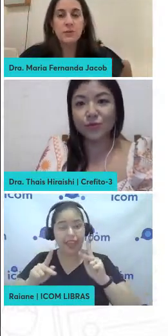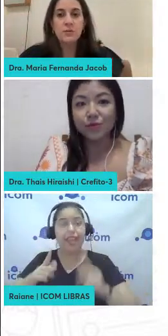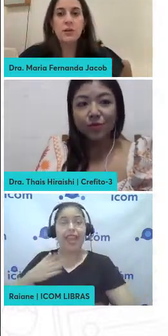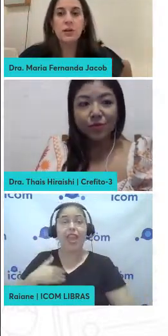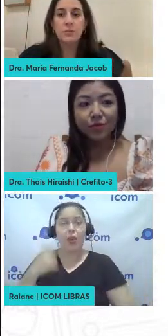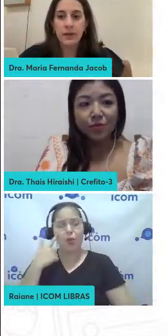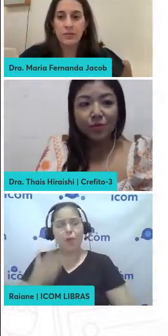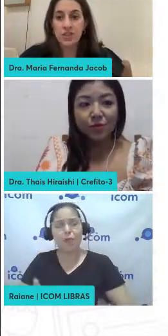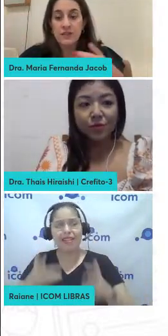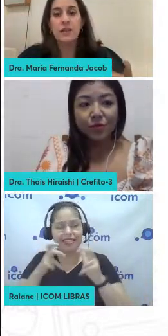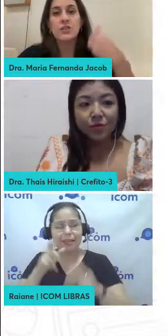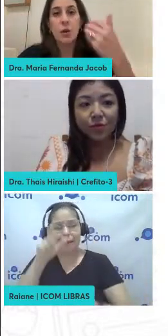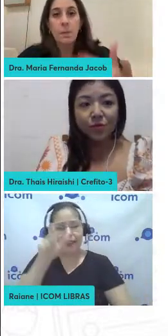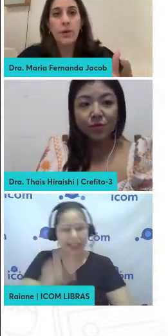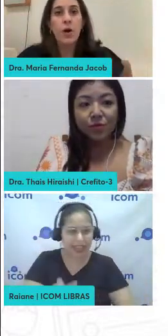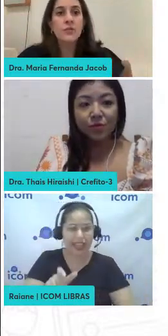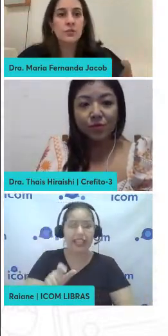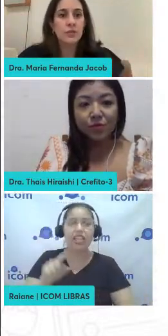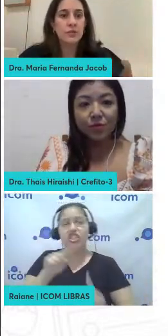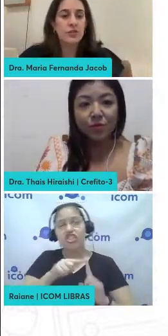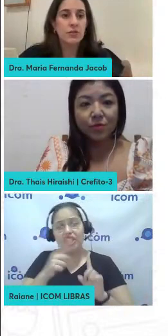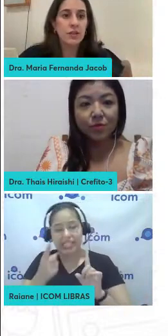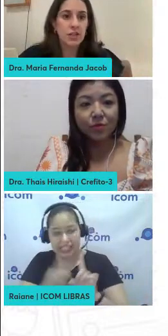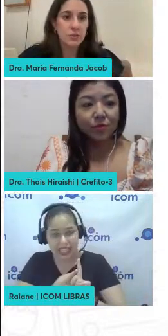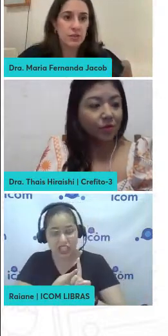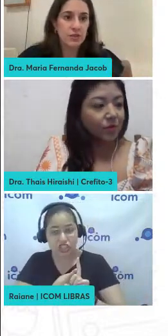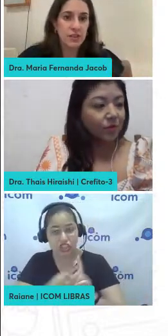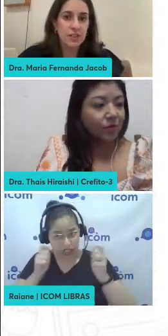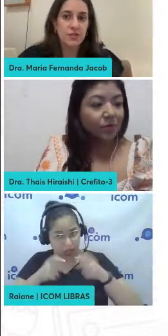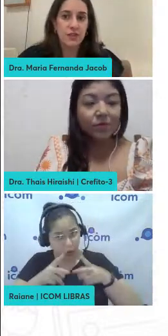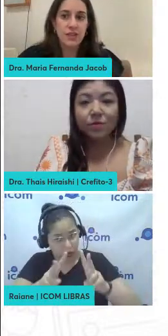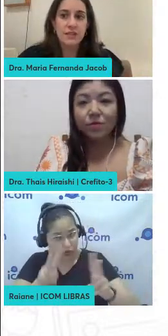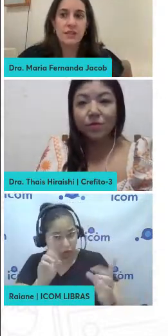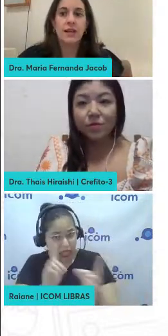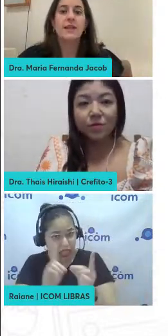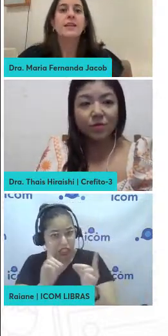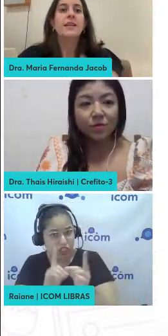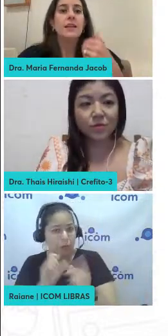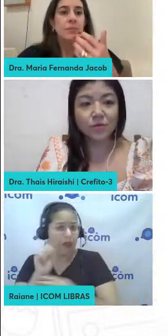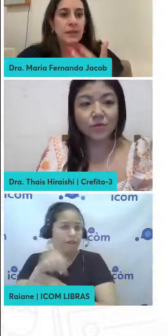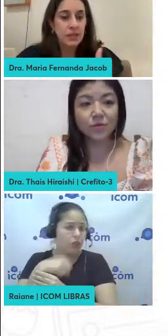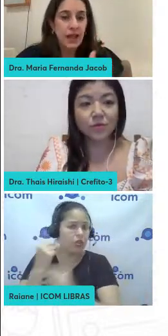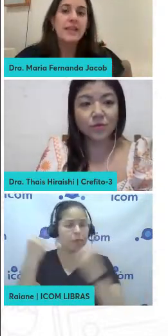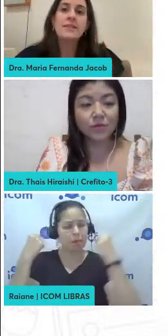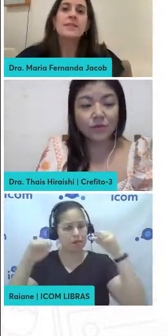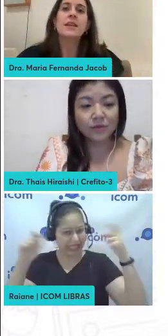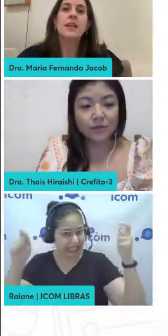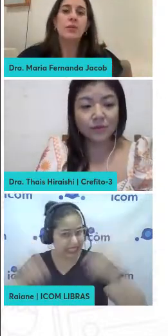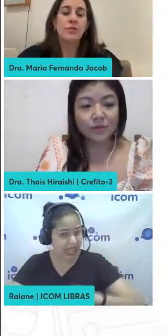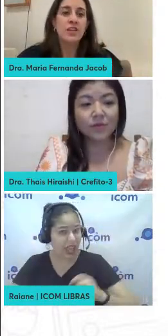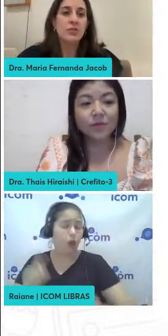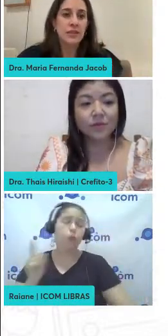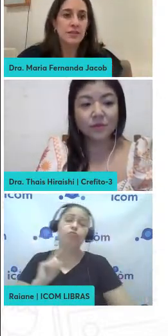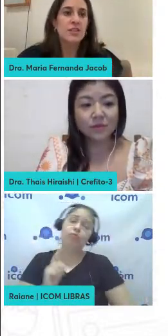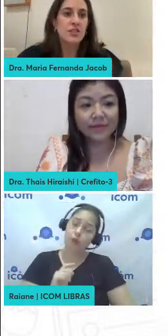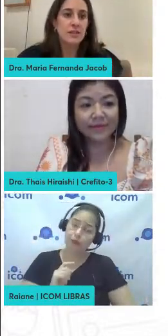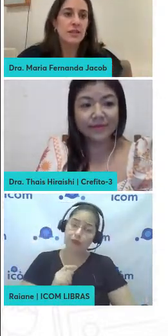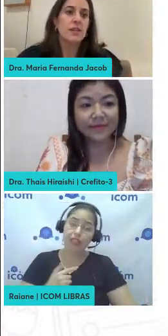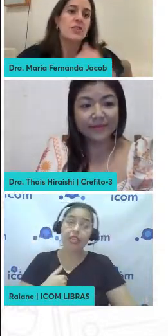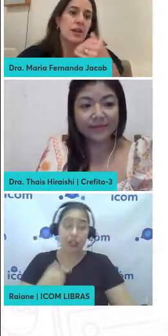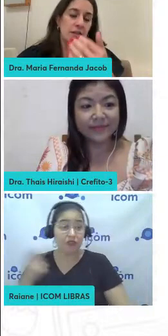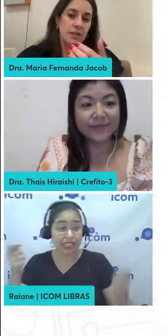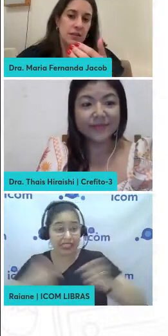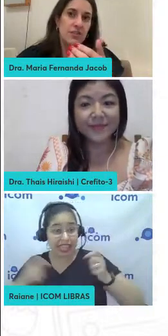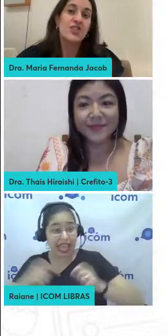frente a uma pessoa gestante que eu posso dar continuidade a uma atividade física, e aí sim eu vejo que existe